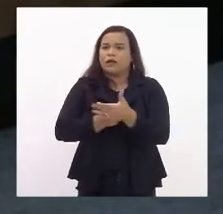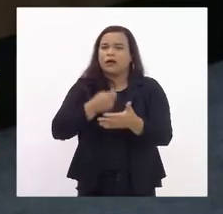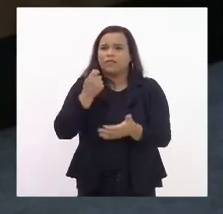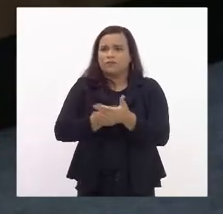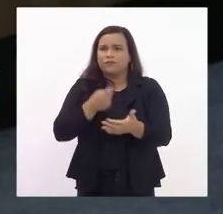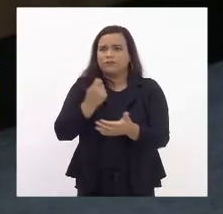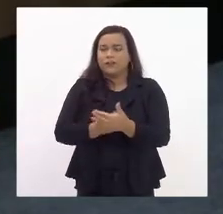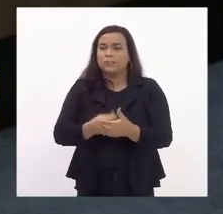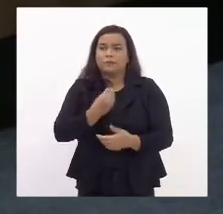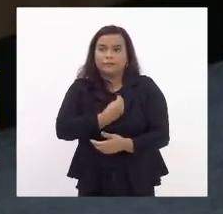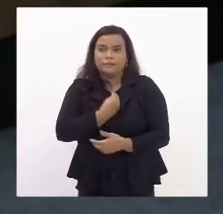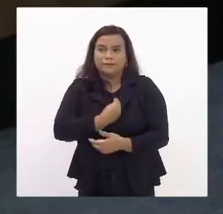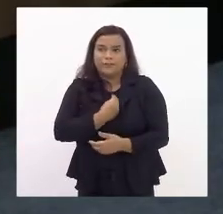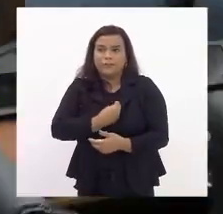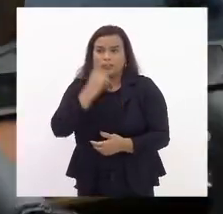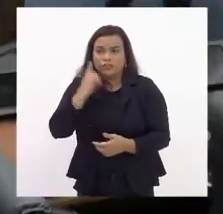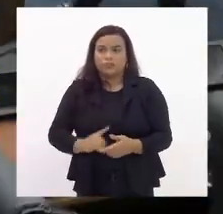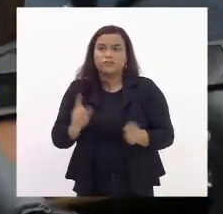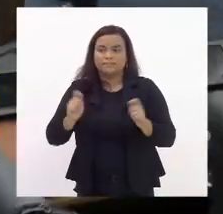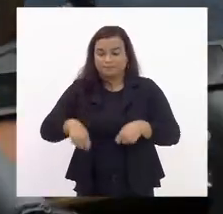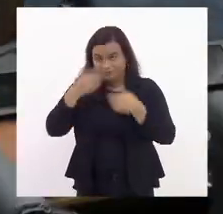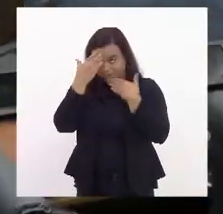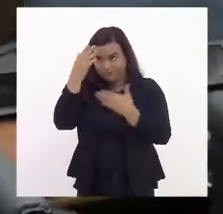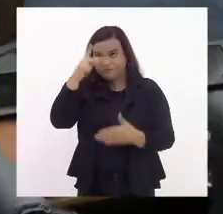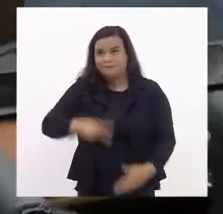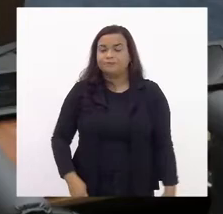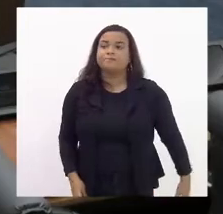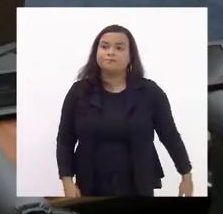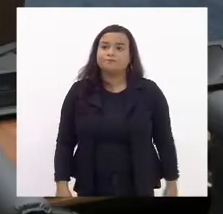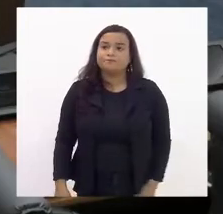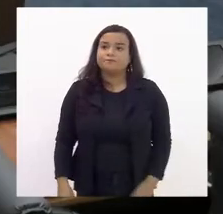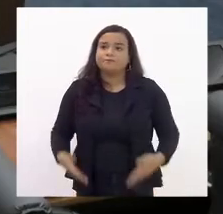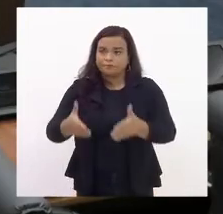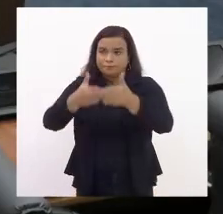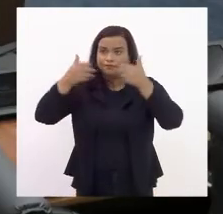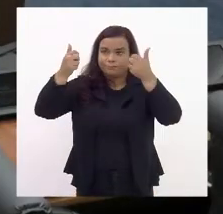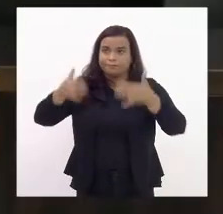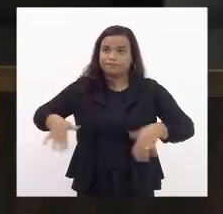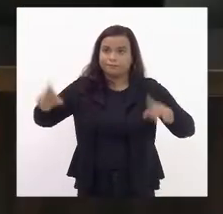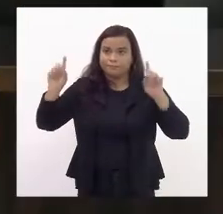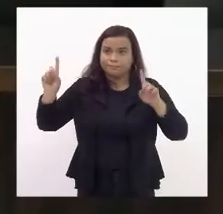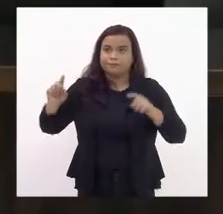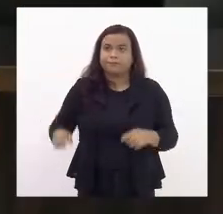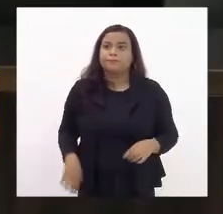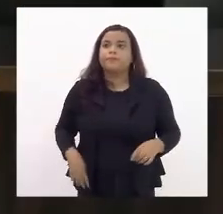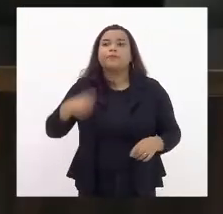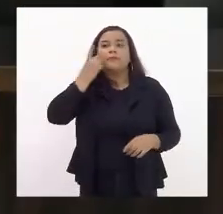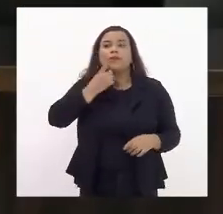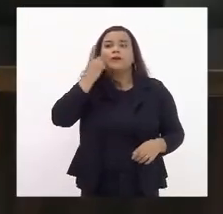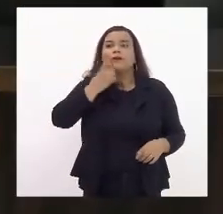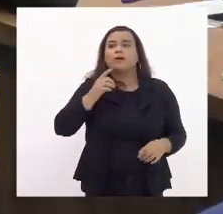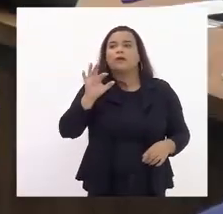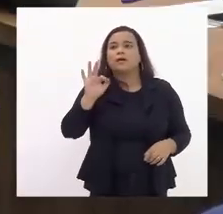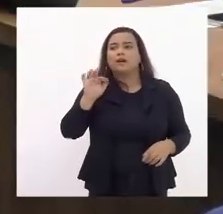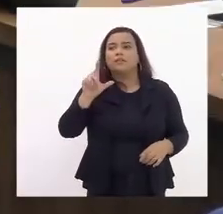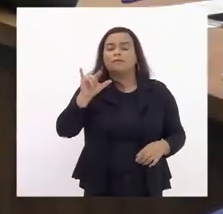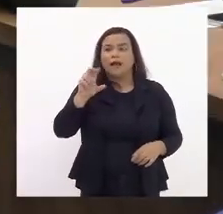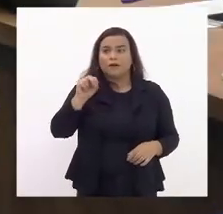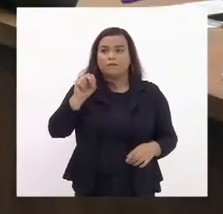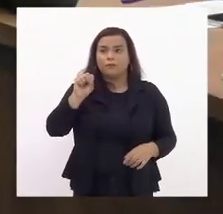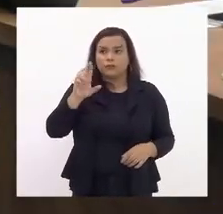à vida. Muito obrigada, senhor presidente. Pela ordem, presidente. Deputado Flávio Serafim. Senhor